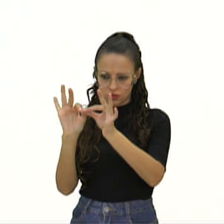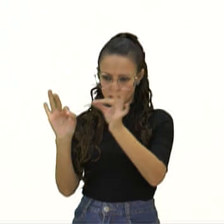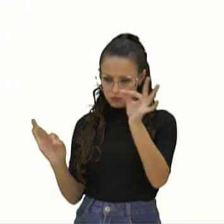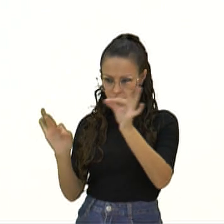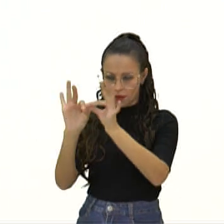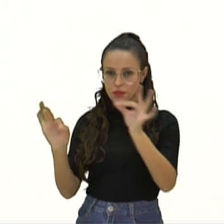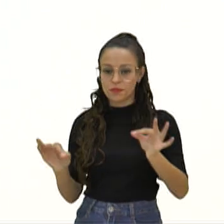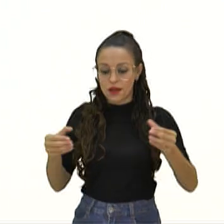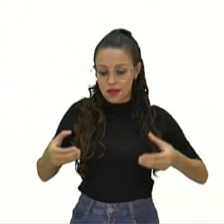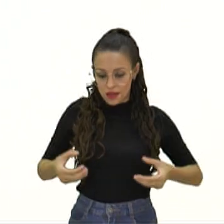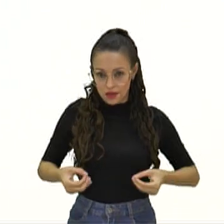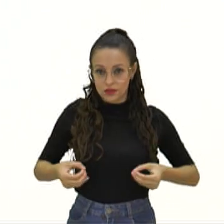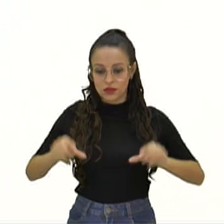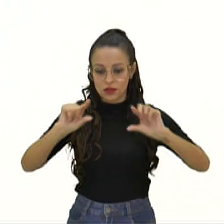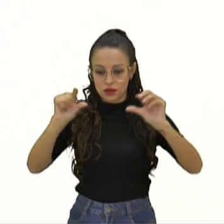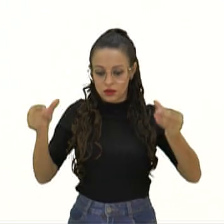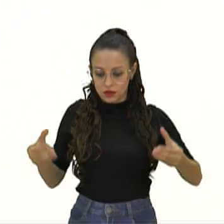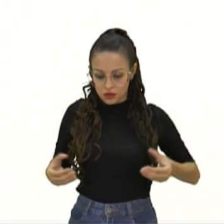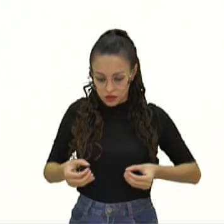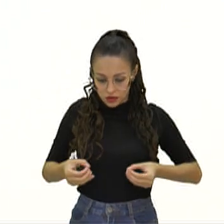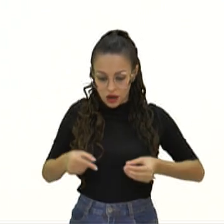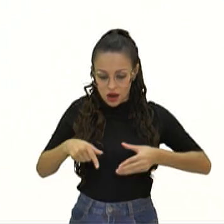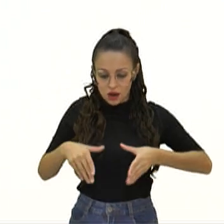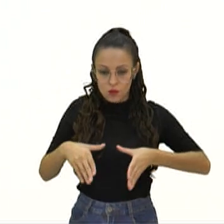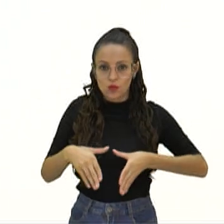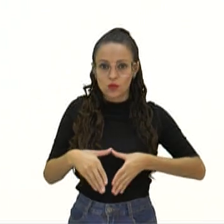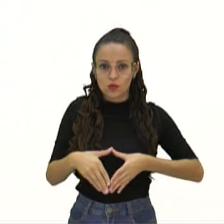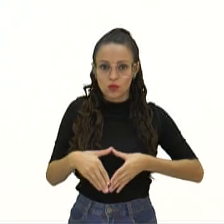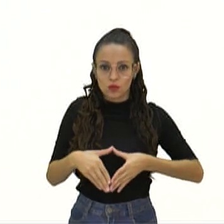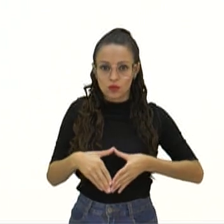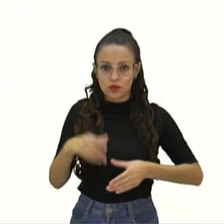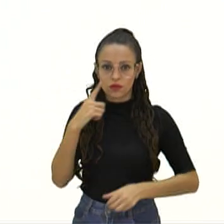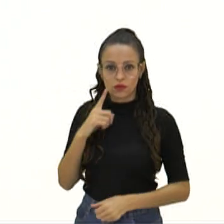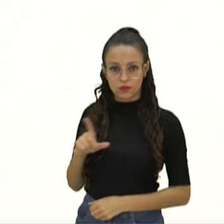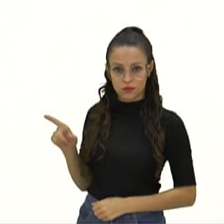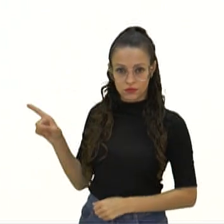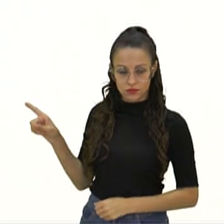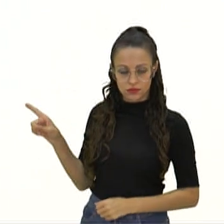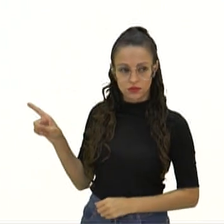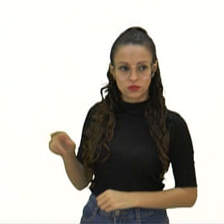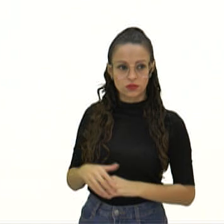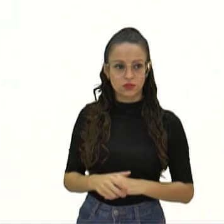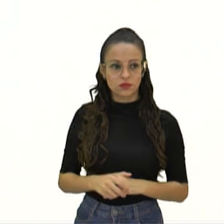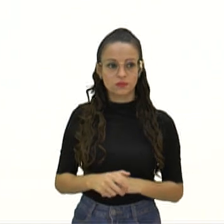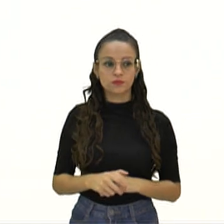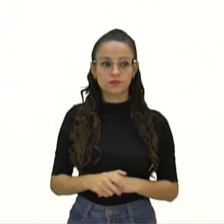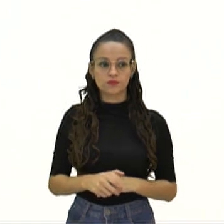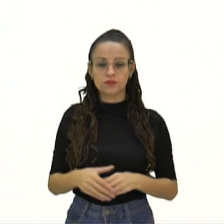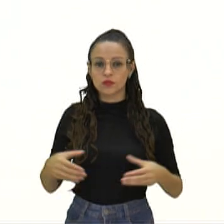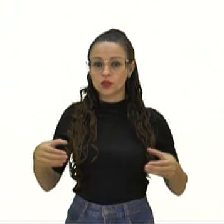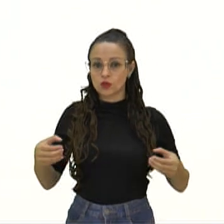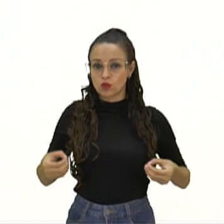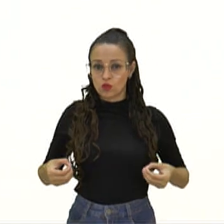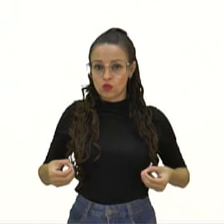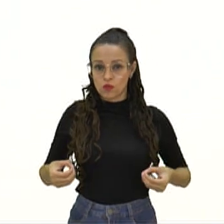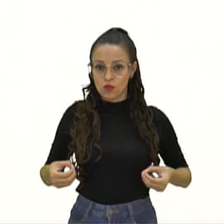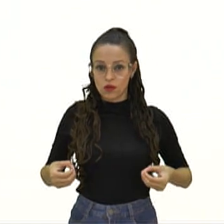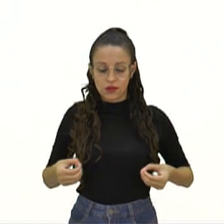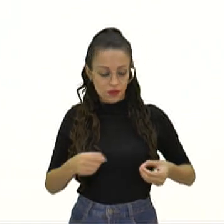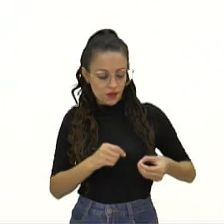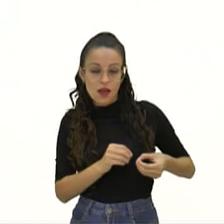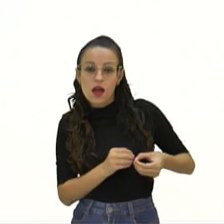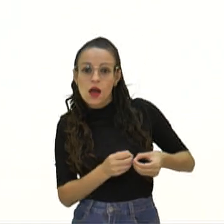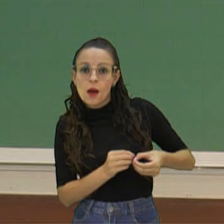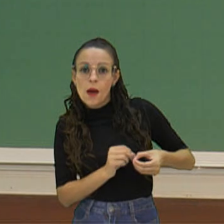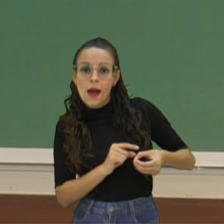união dos ovários ao útero, certo? Então aqui o destaque para ela. Daqui do óvulo é